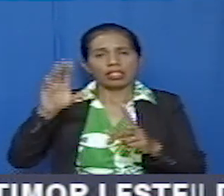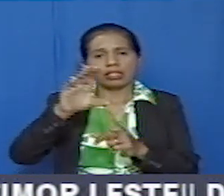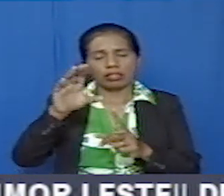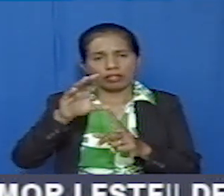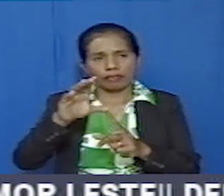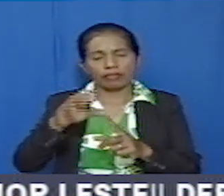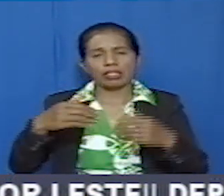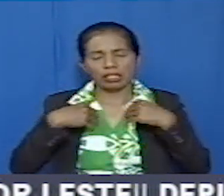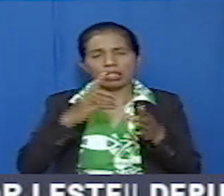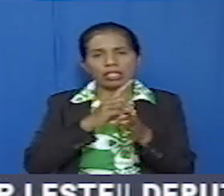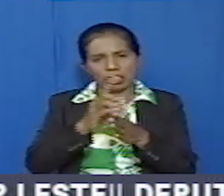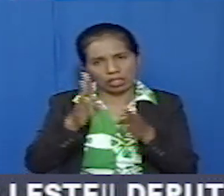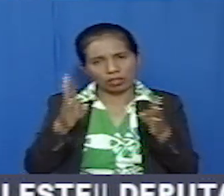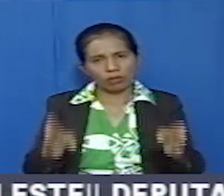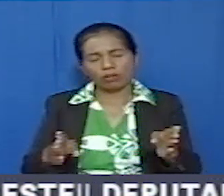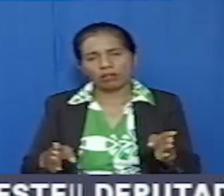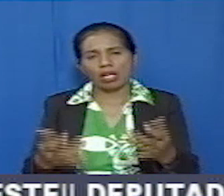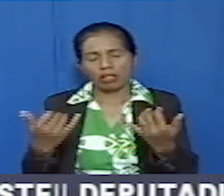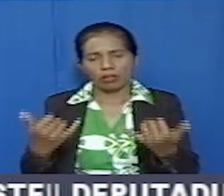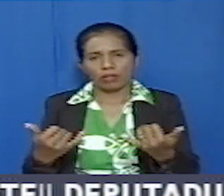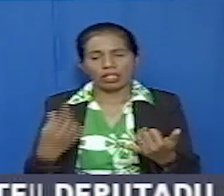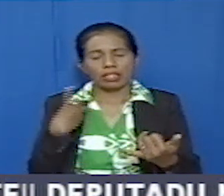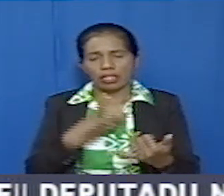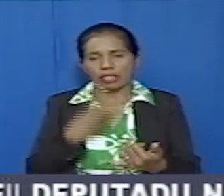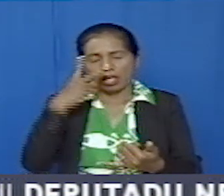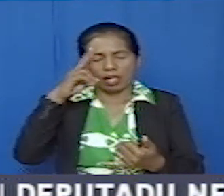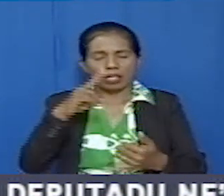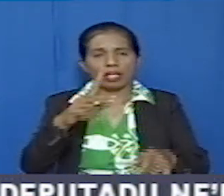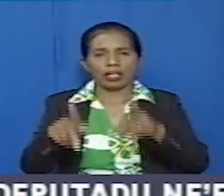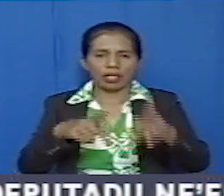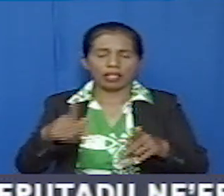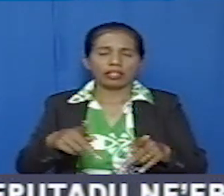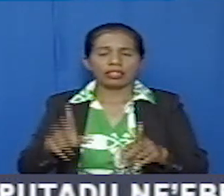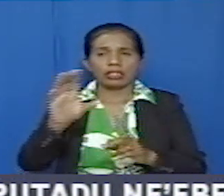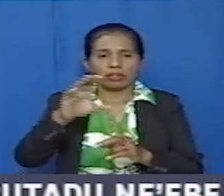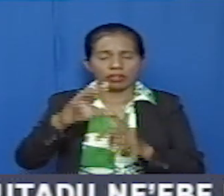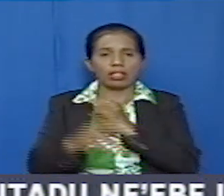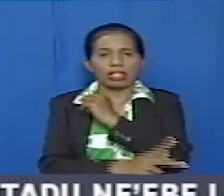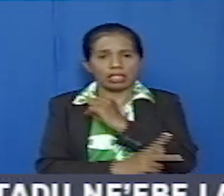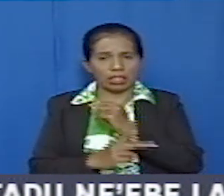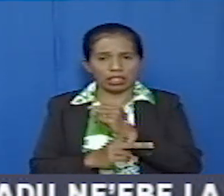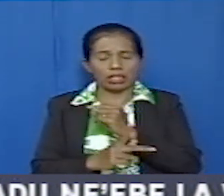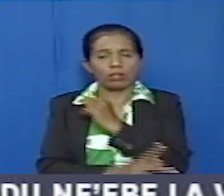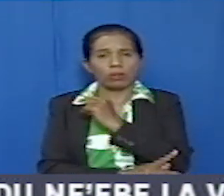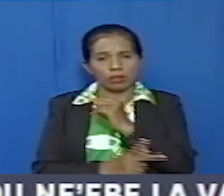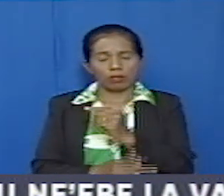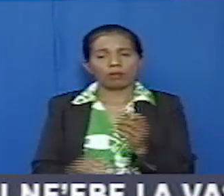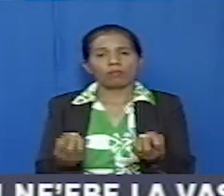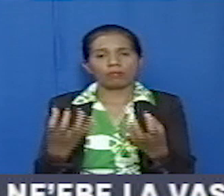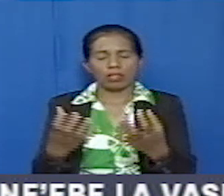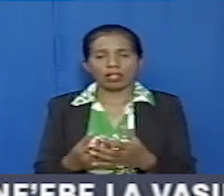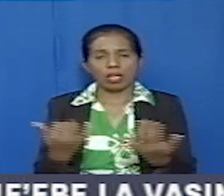faz o barracos. Agora, Radal, que tem a investigação criminal de linha, se morrer, denúncia